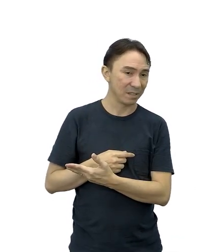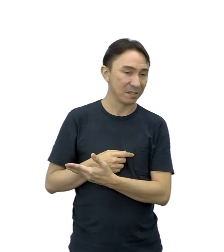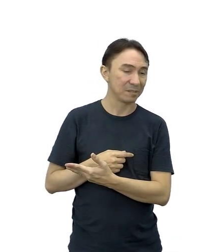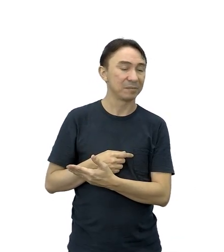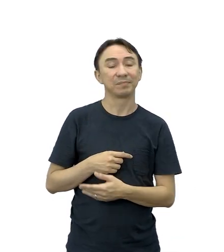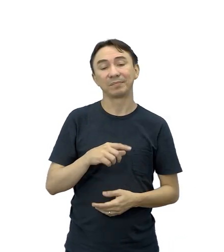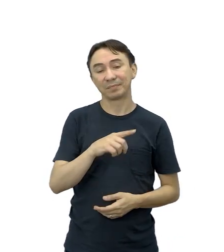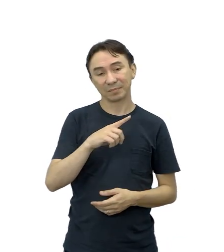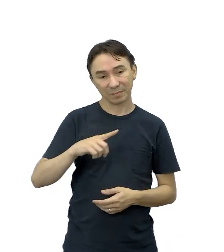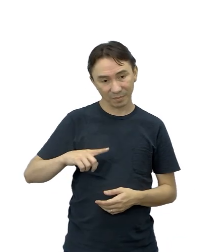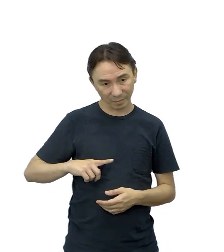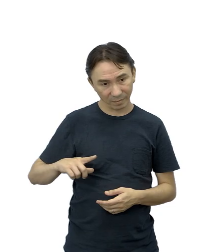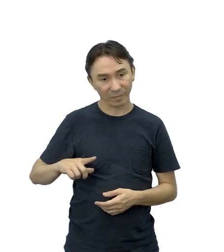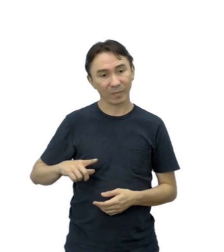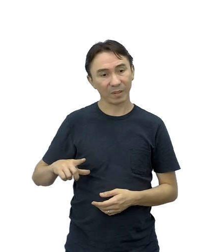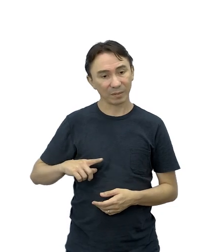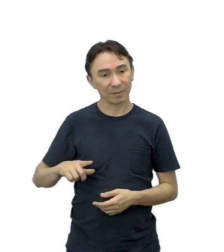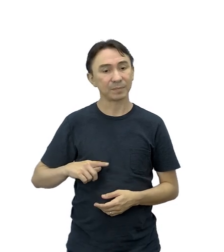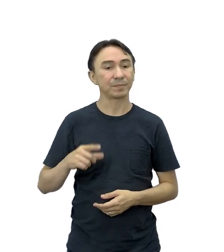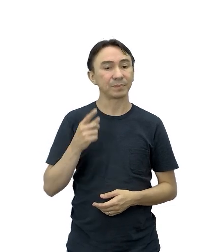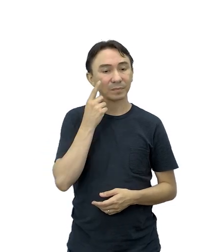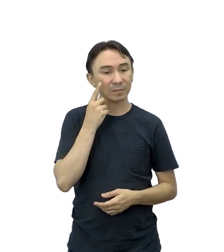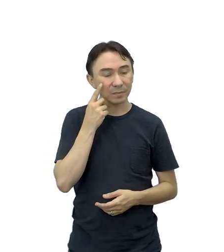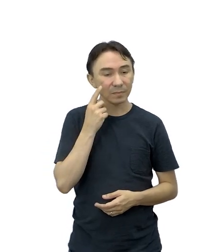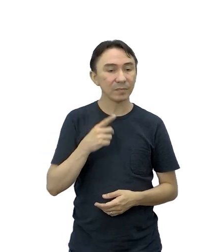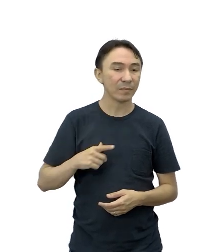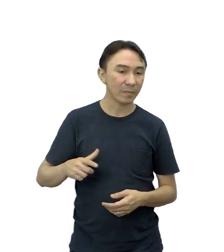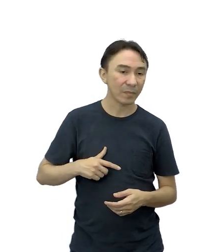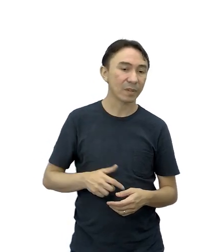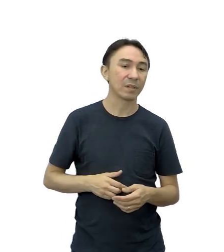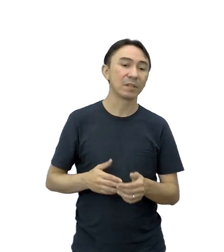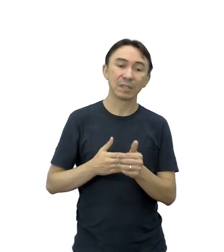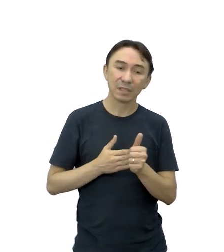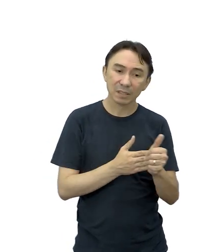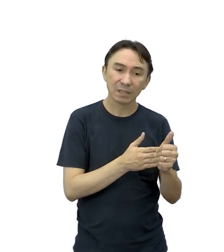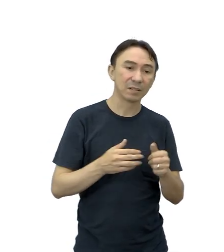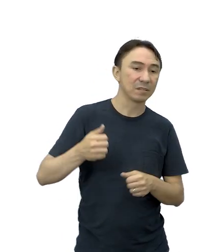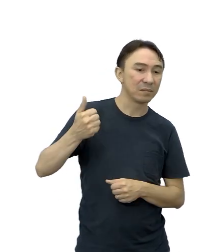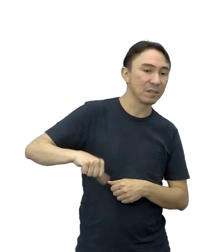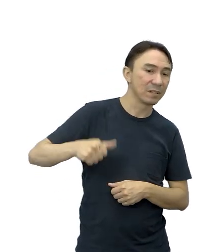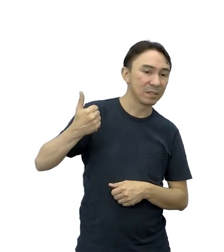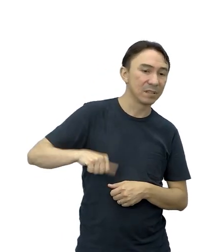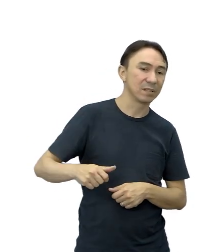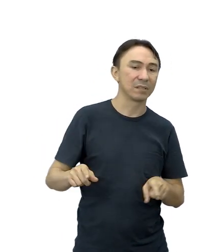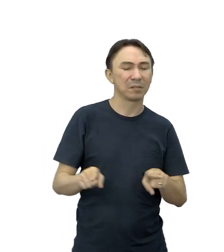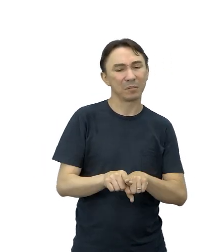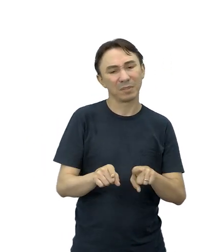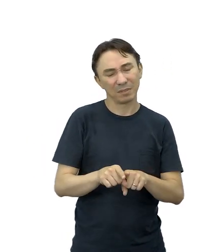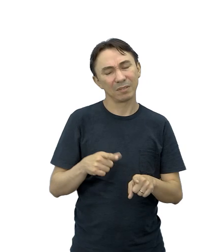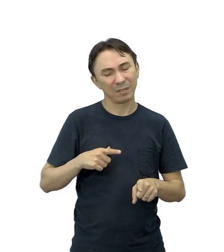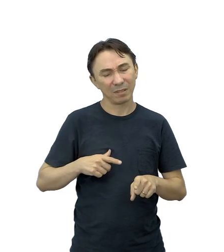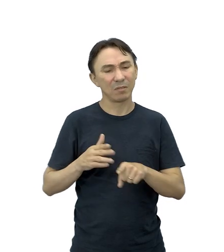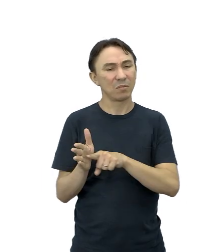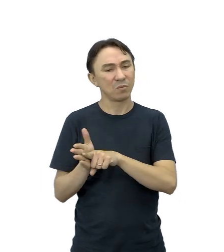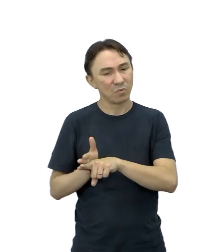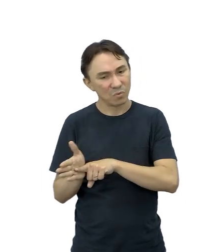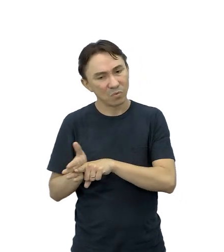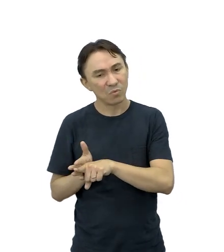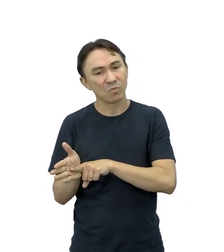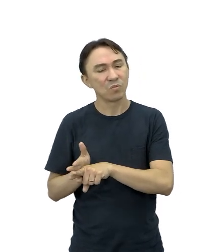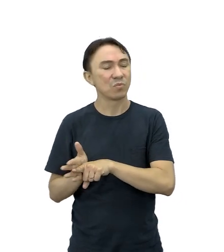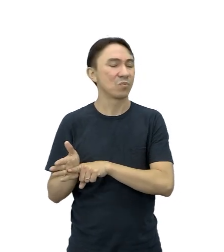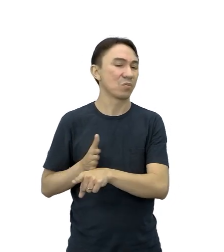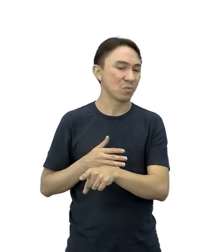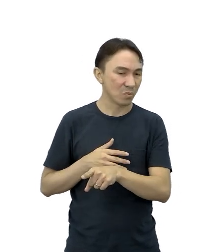têm aqui um guia das avaliações e das sequências digitais, as consultas, existem outras, né? Mas as consultas e